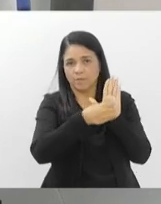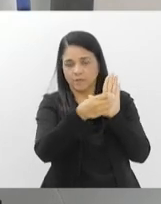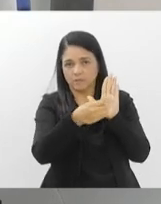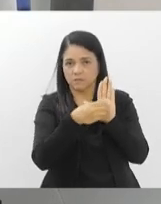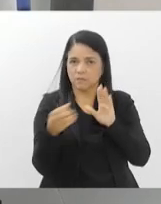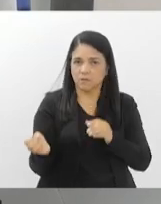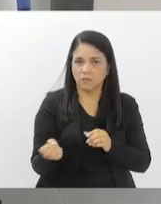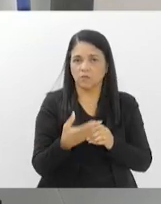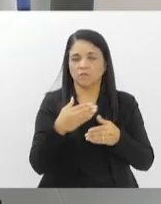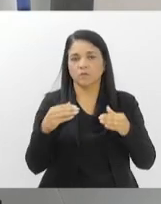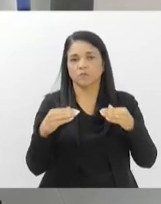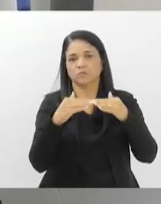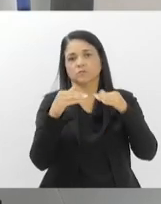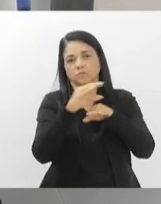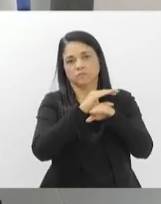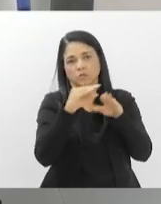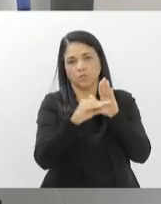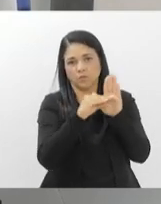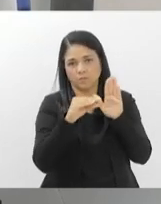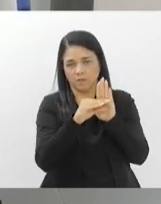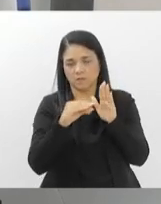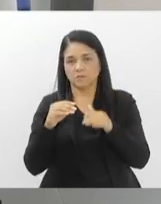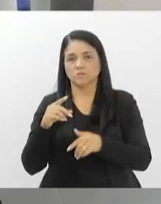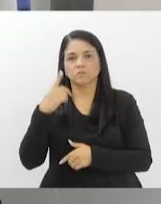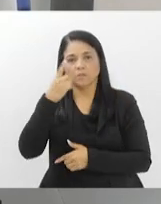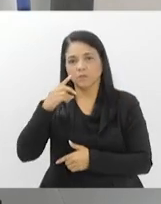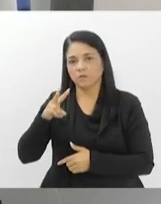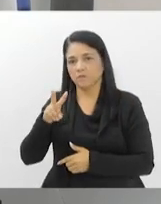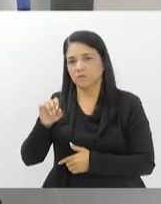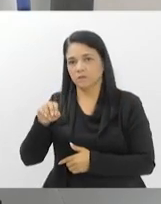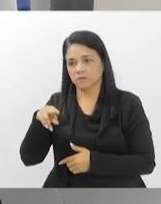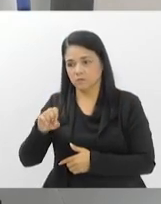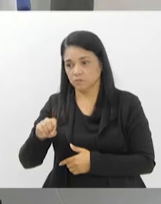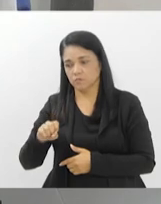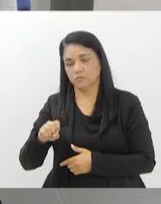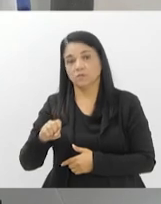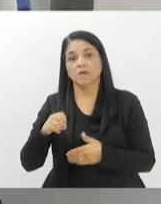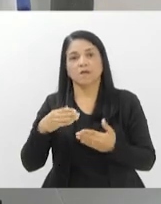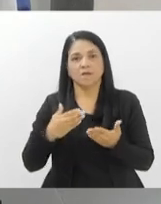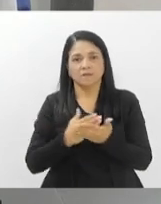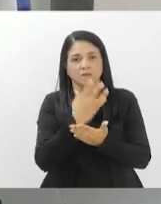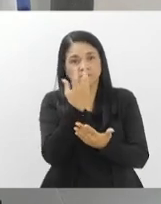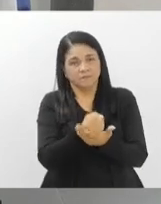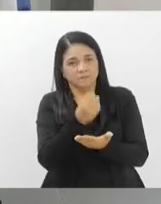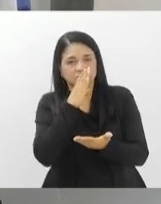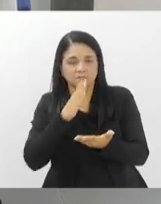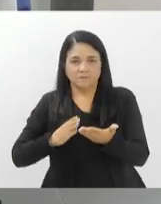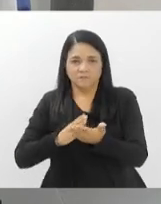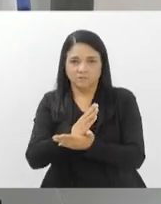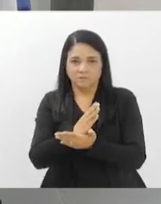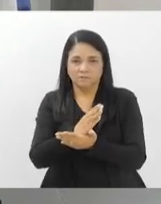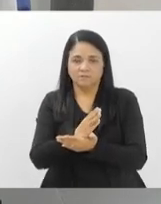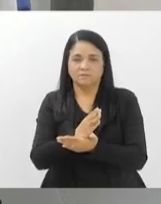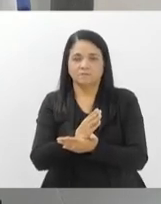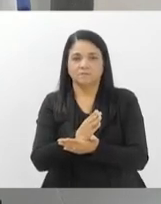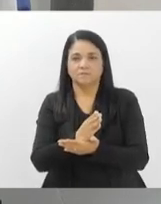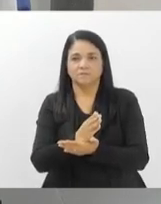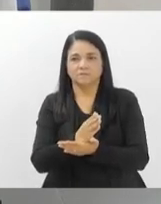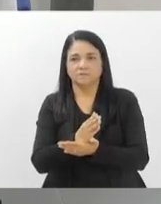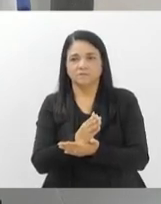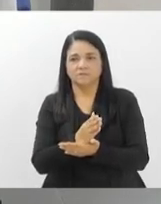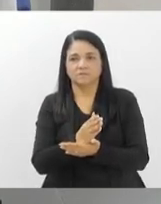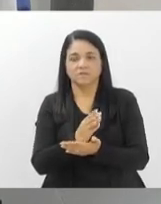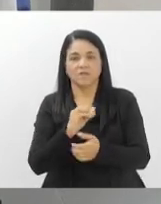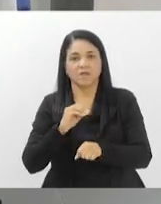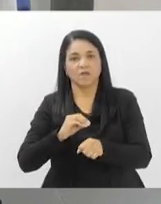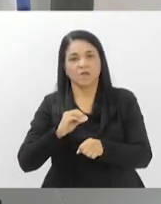novo parecer pela constitucionalidade com emendas do deputado Cozolino. Senhores que aprovam a permanência como estão, aprovado. Como está